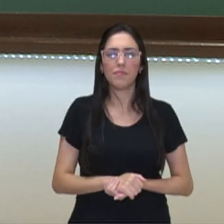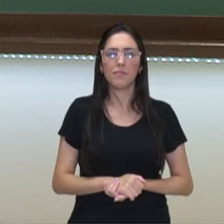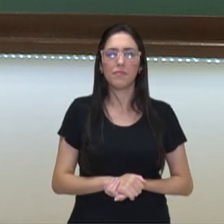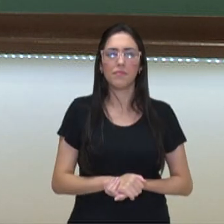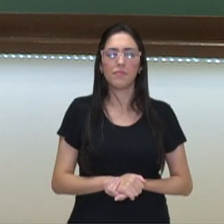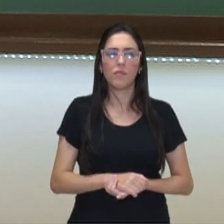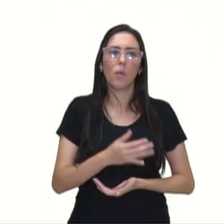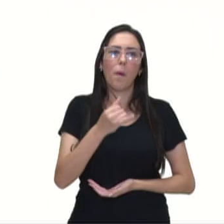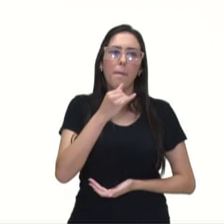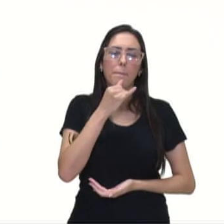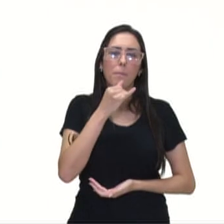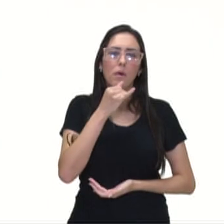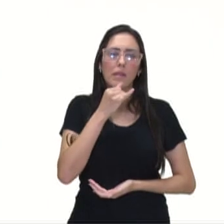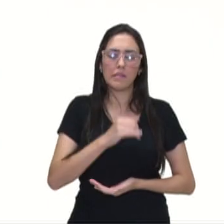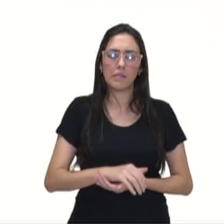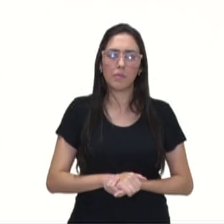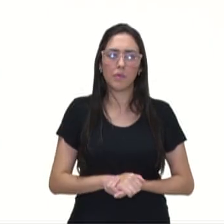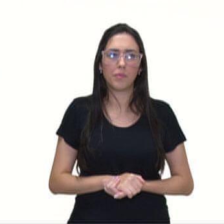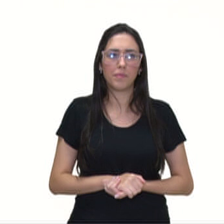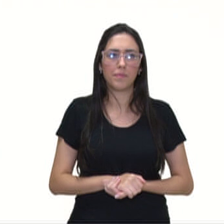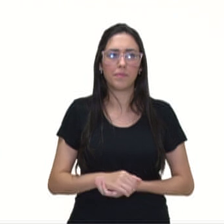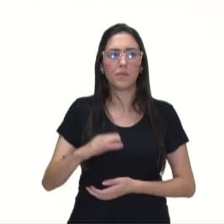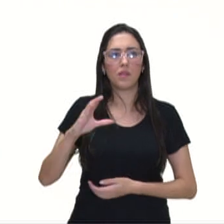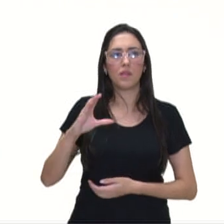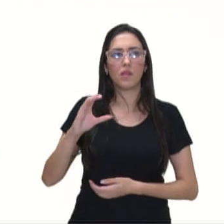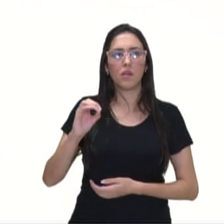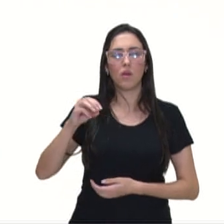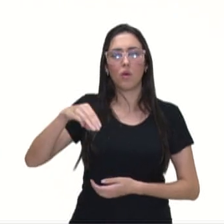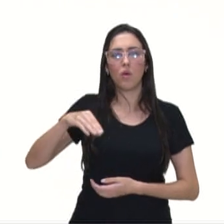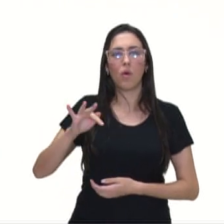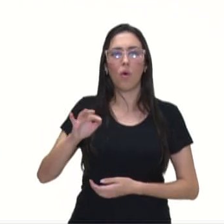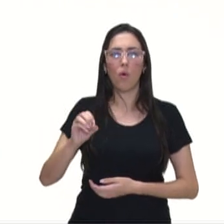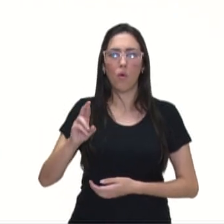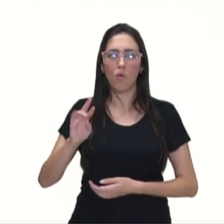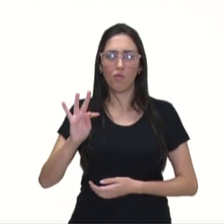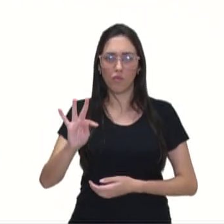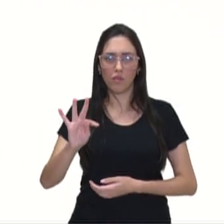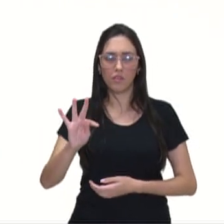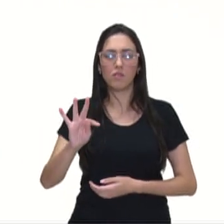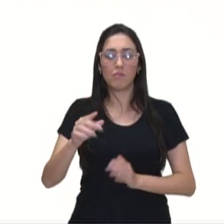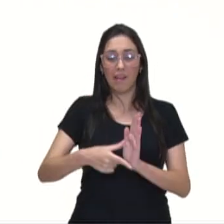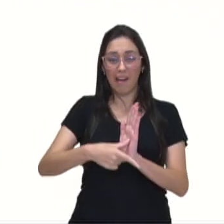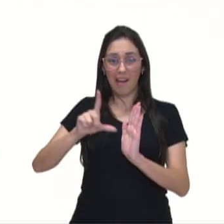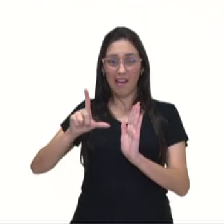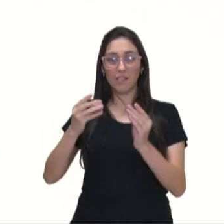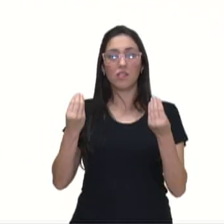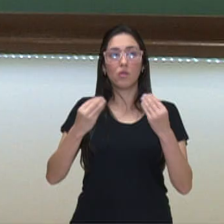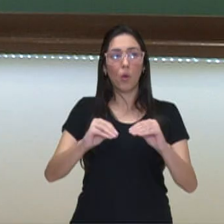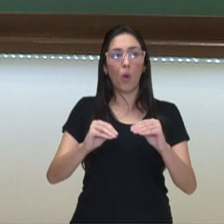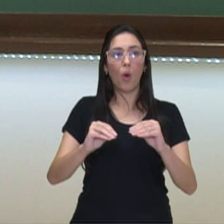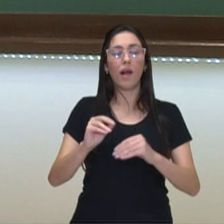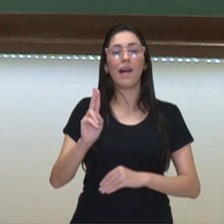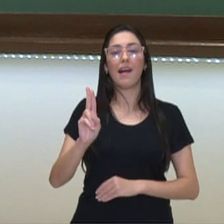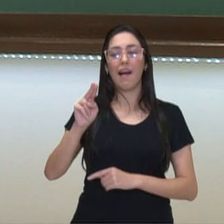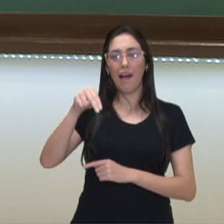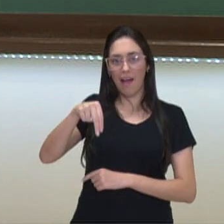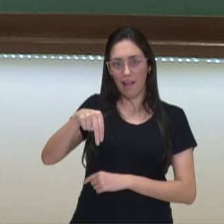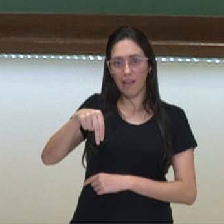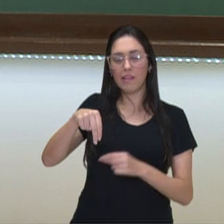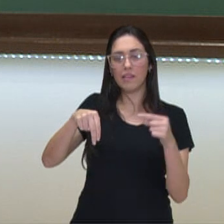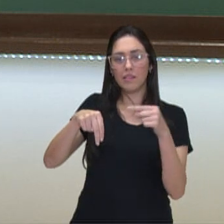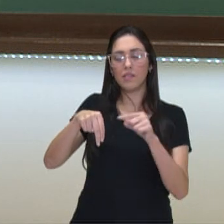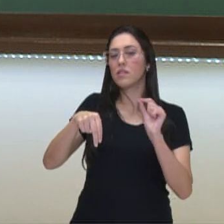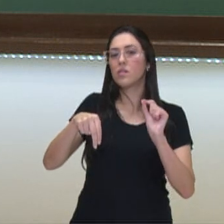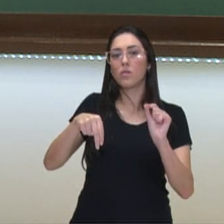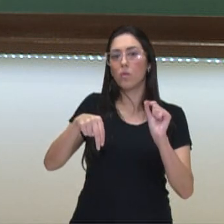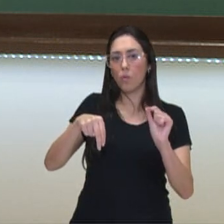Por exemplo, comfort, coloco o prefixo uncomfort e aqui o un vai dar essa ideia